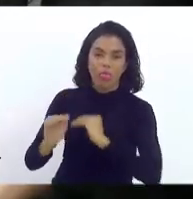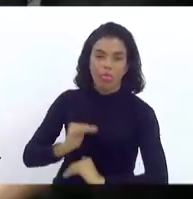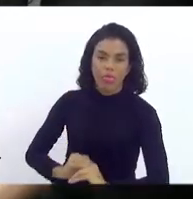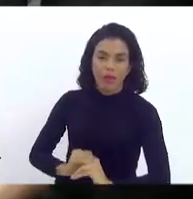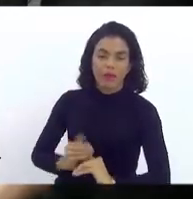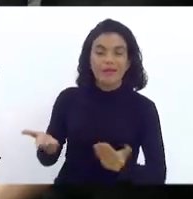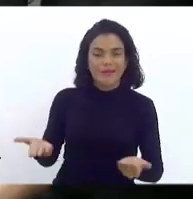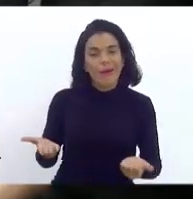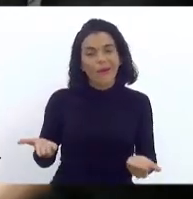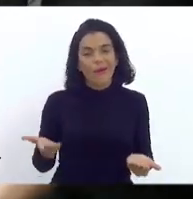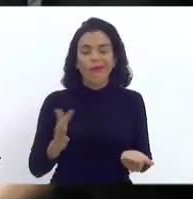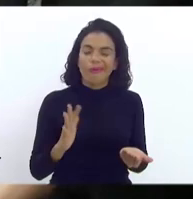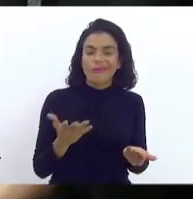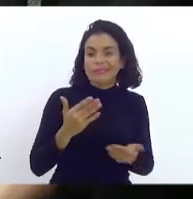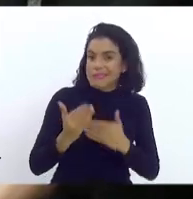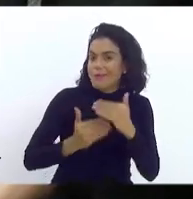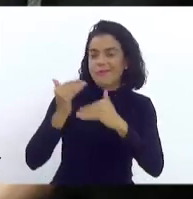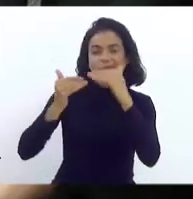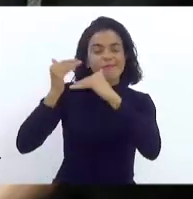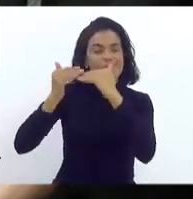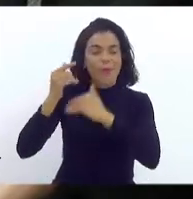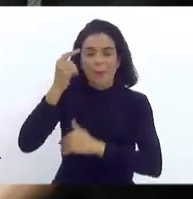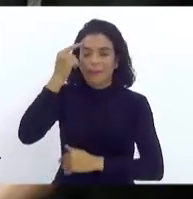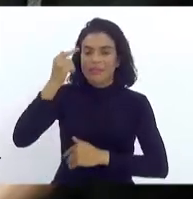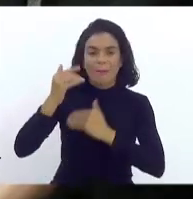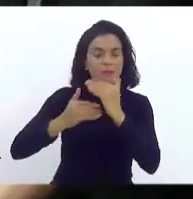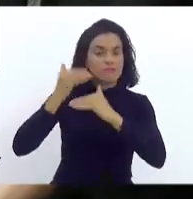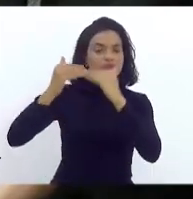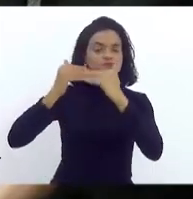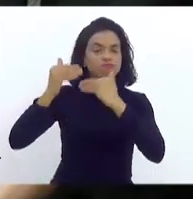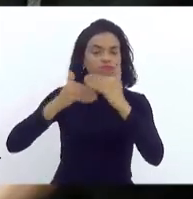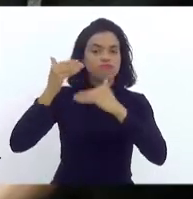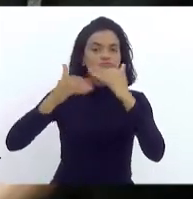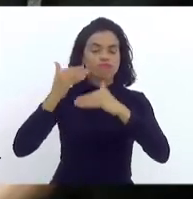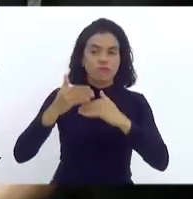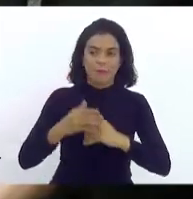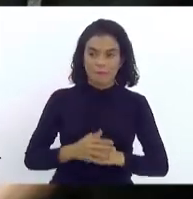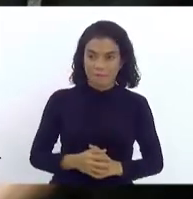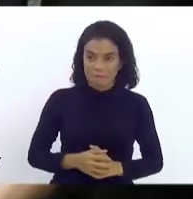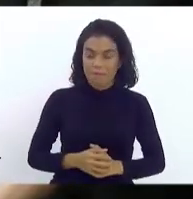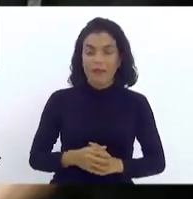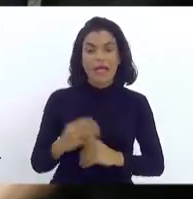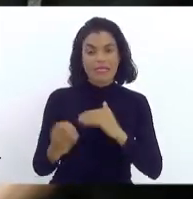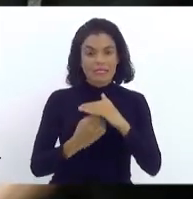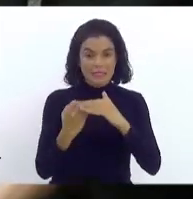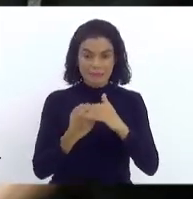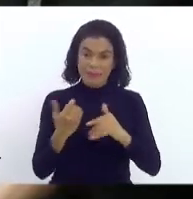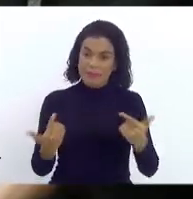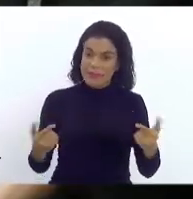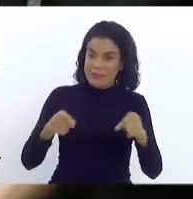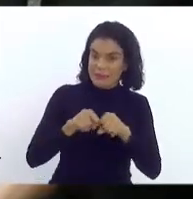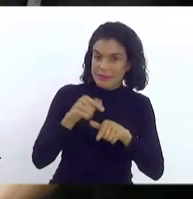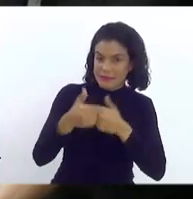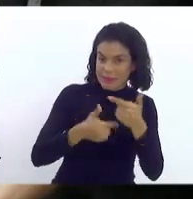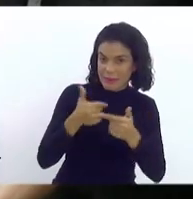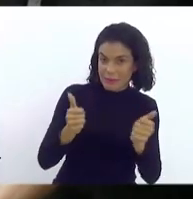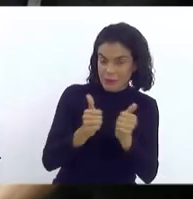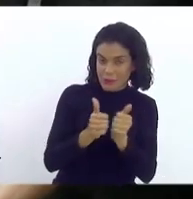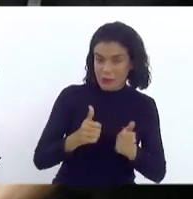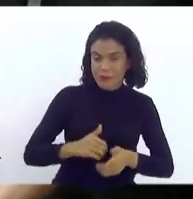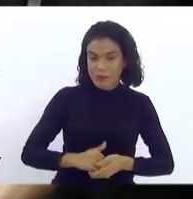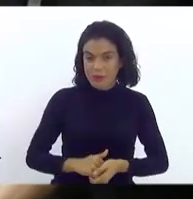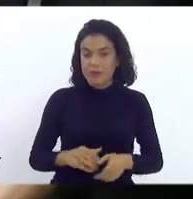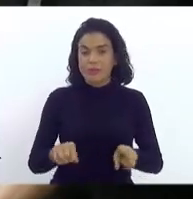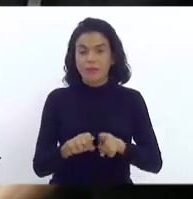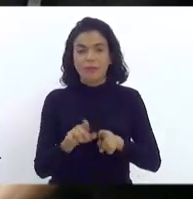gente está sempre desenvolvendo e crescendo os nossos fornecedores e as empresas que trabalham conosco.